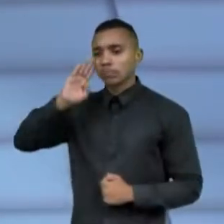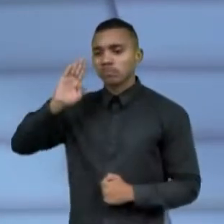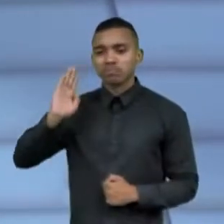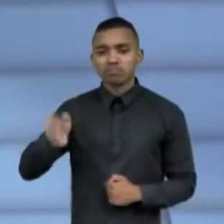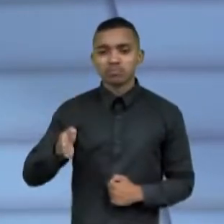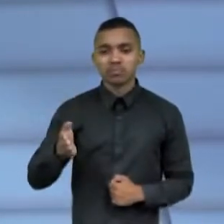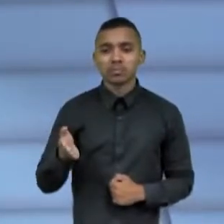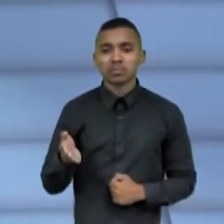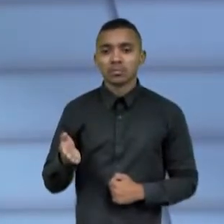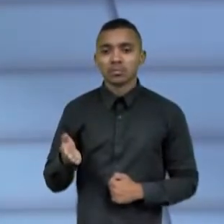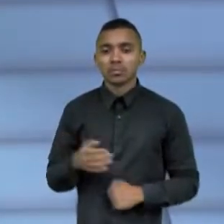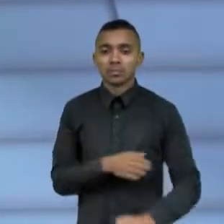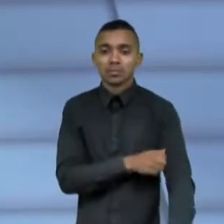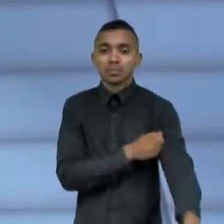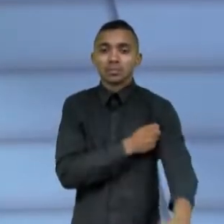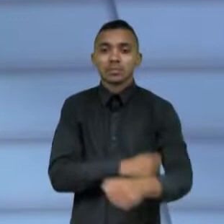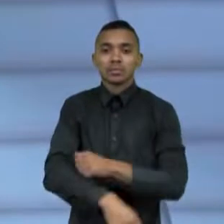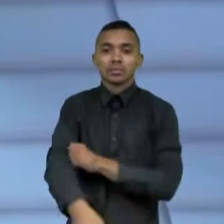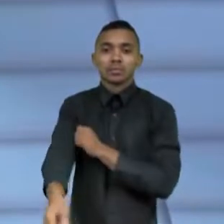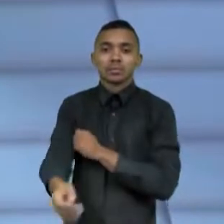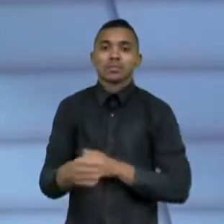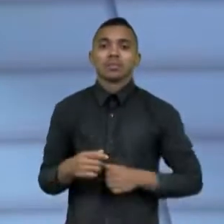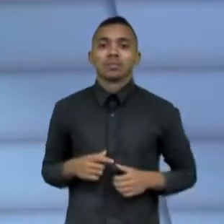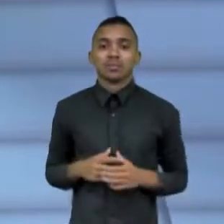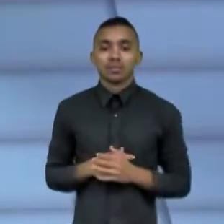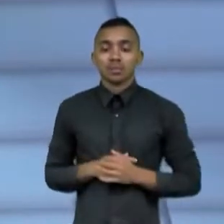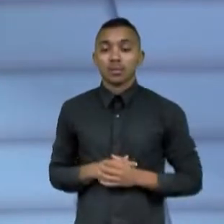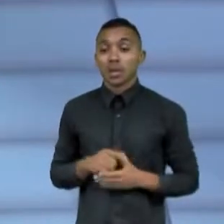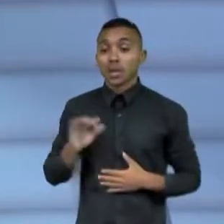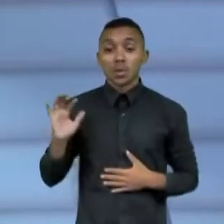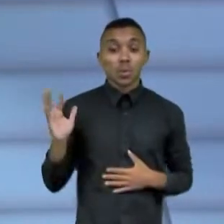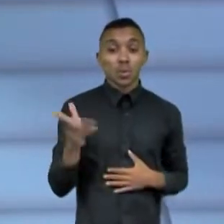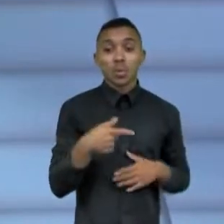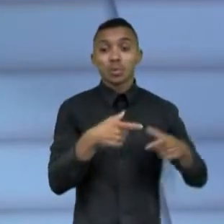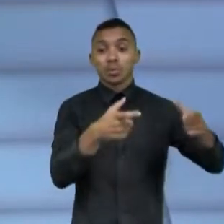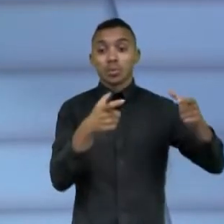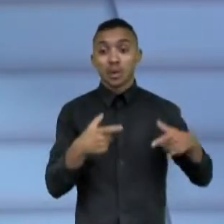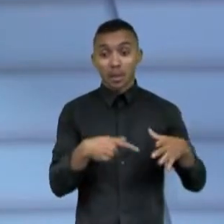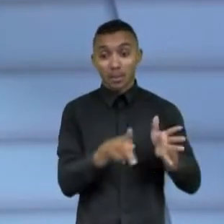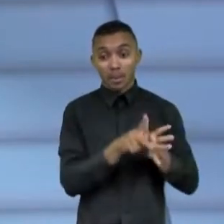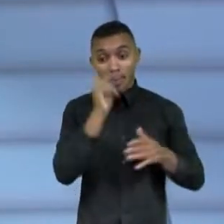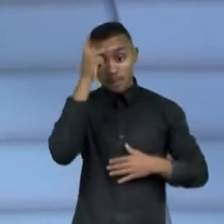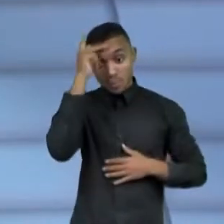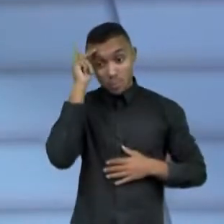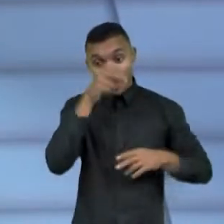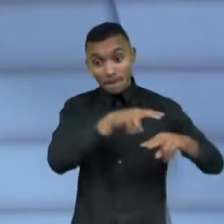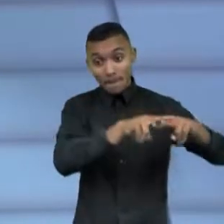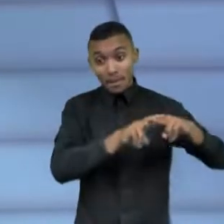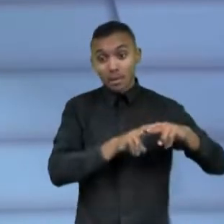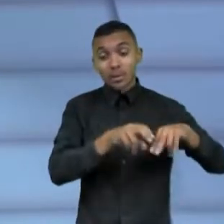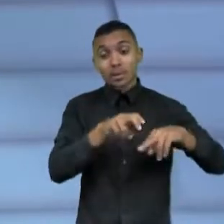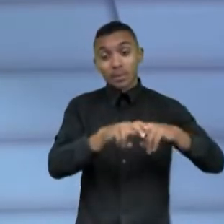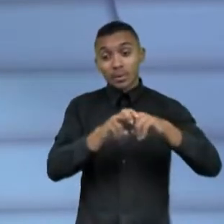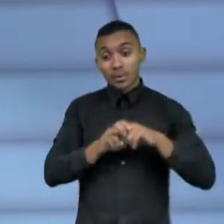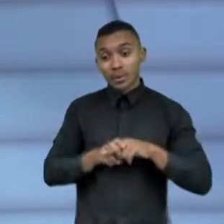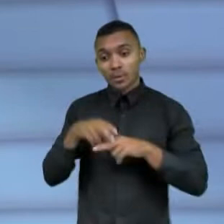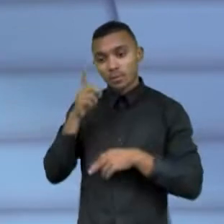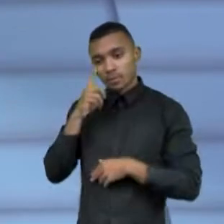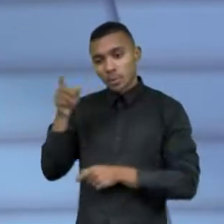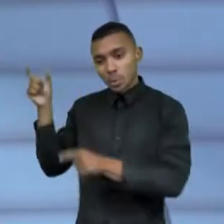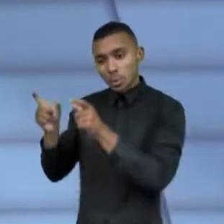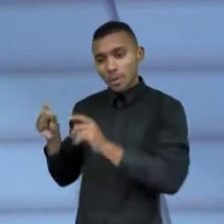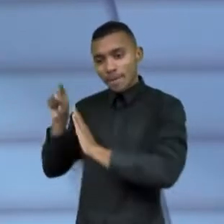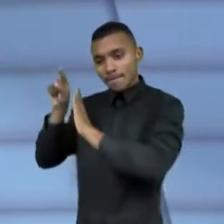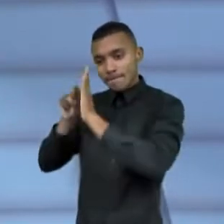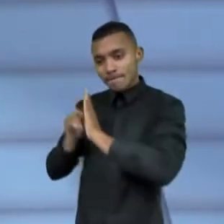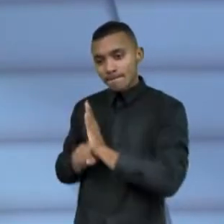já seria grave, sim, sim, mas direcionada a toda a população carcerária. Né? E isso os peritos do CNJ